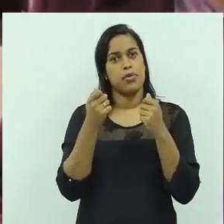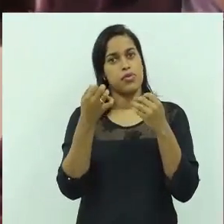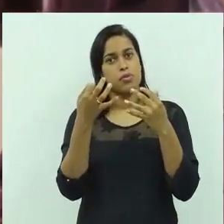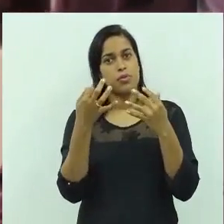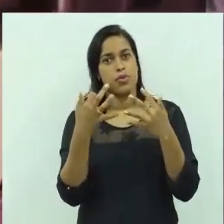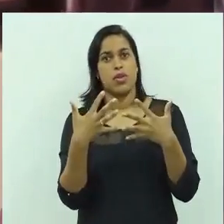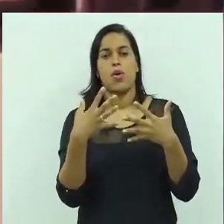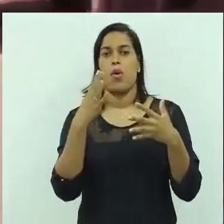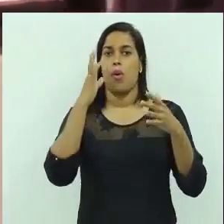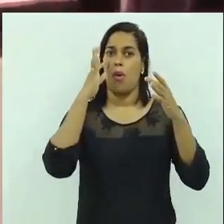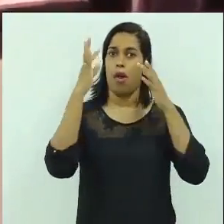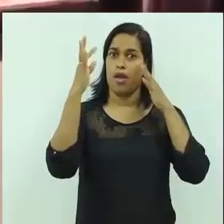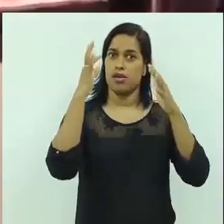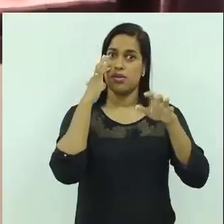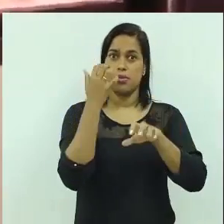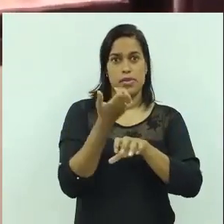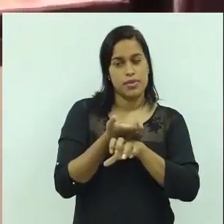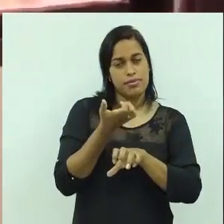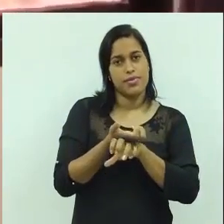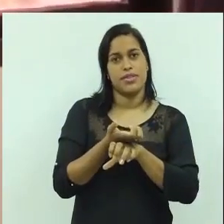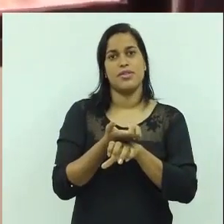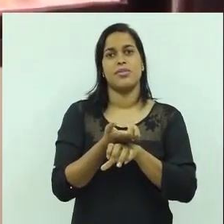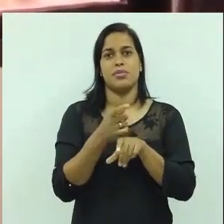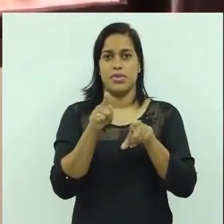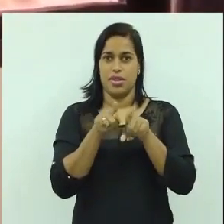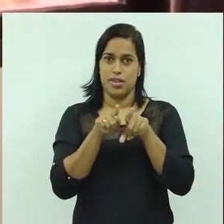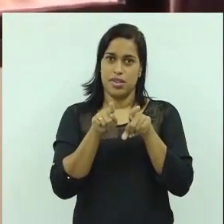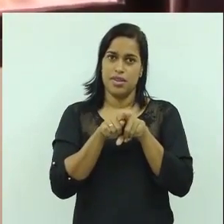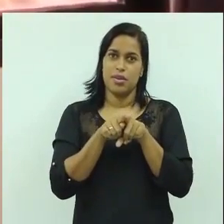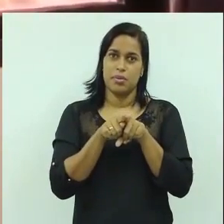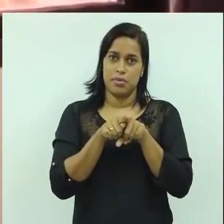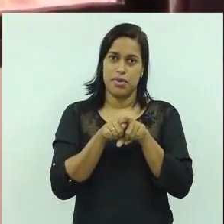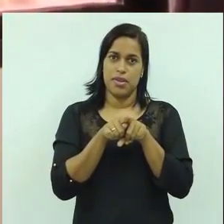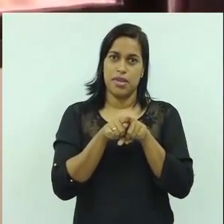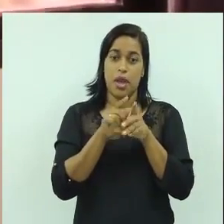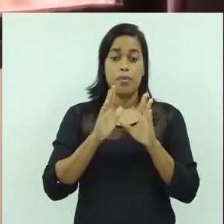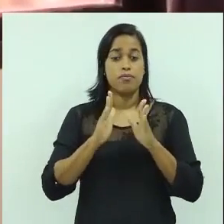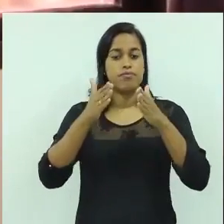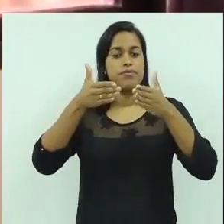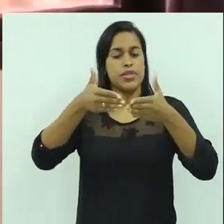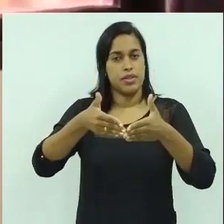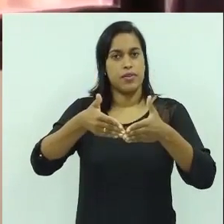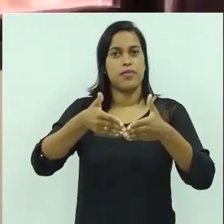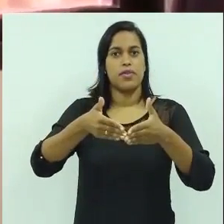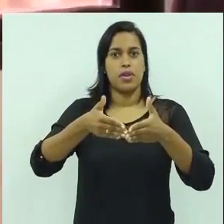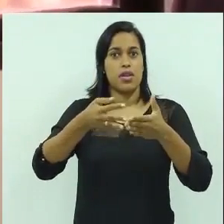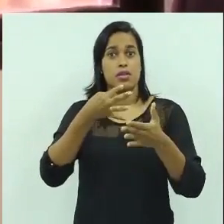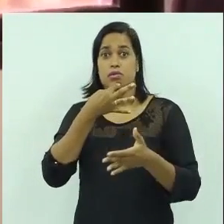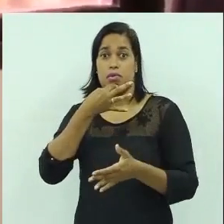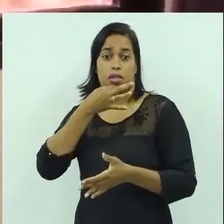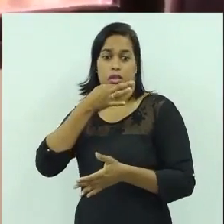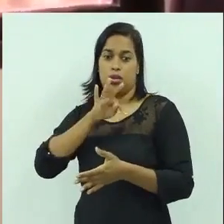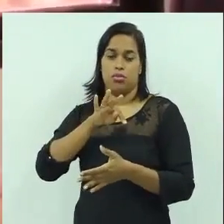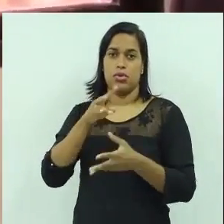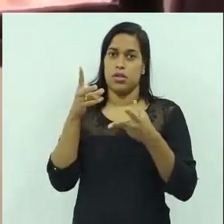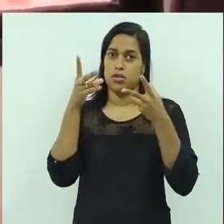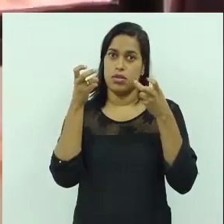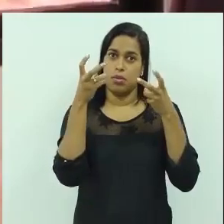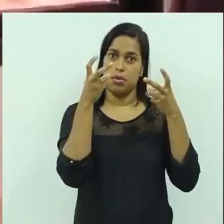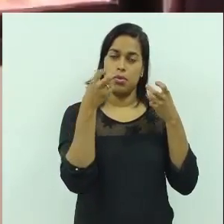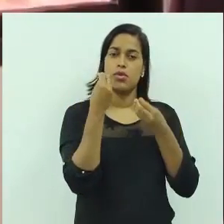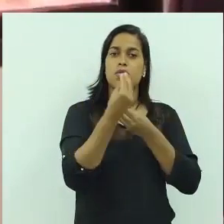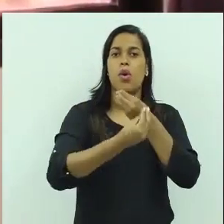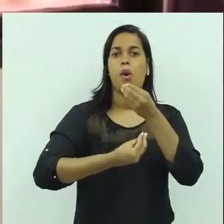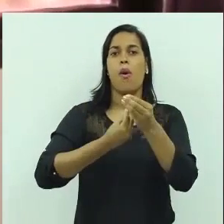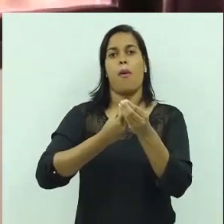o autoconhecimento durante a disciplina e é um ponto realmente para a gente focar. Se eu não me conheço, eu não me percebo, como é que eu vou